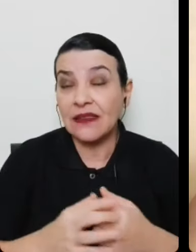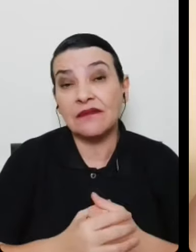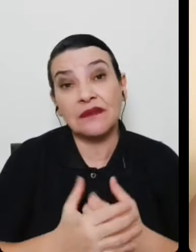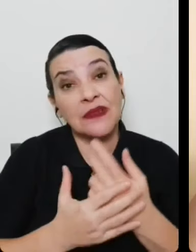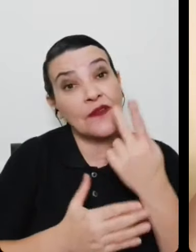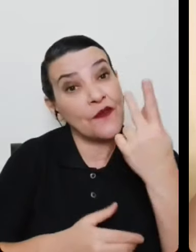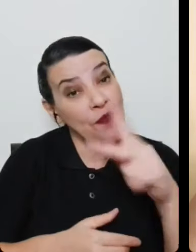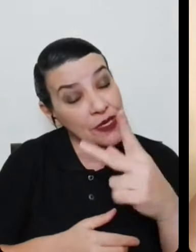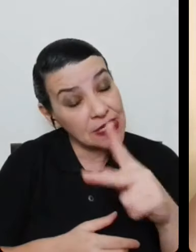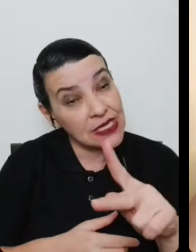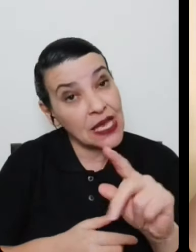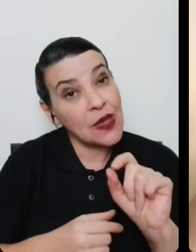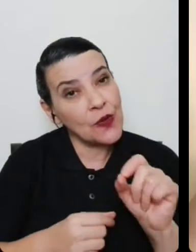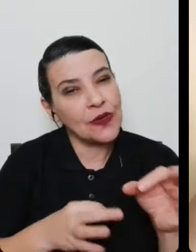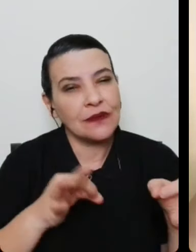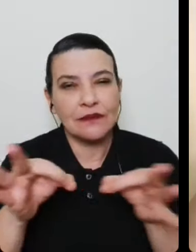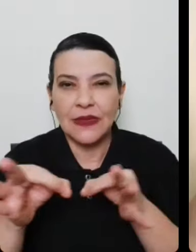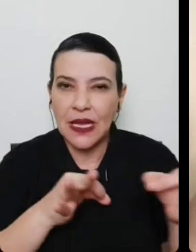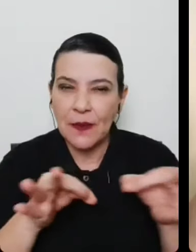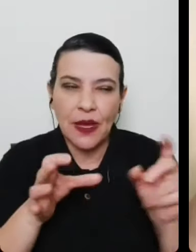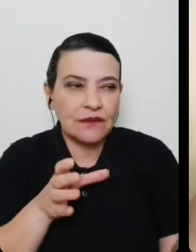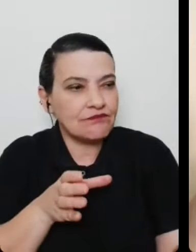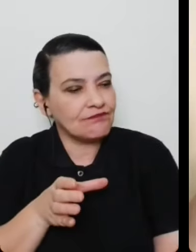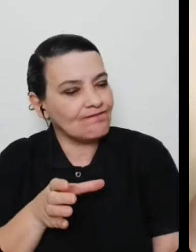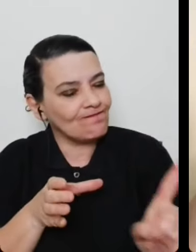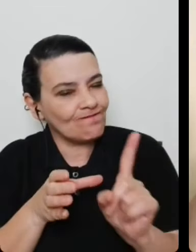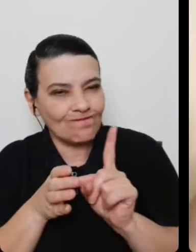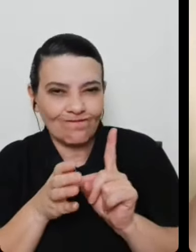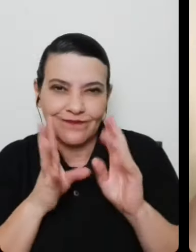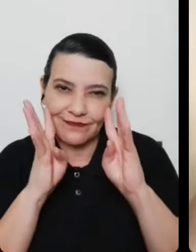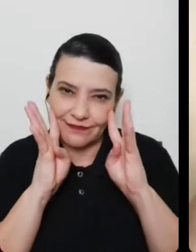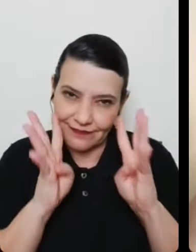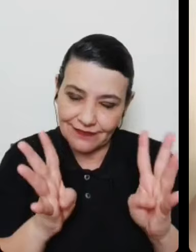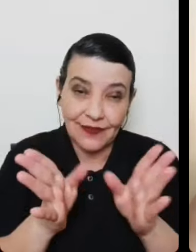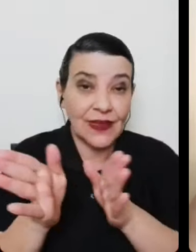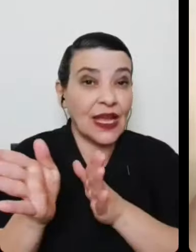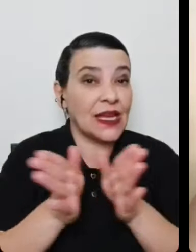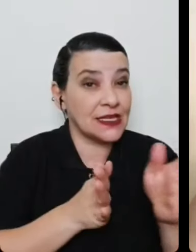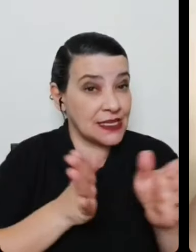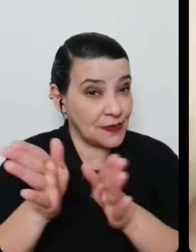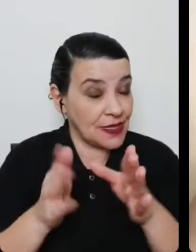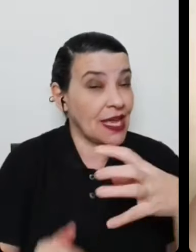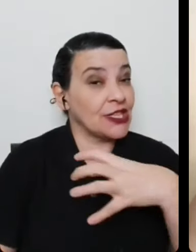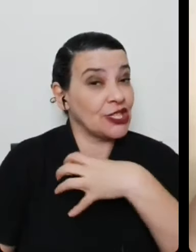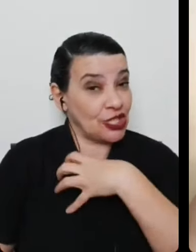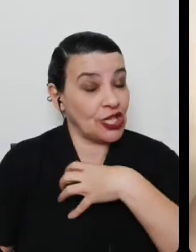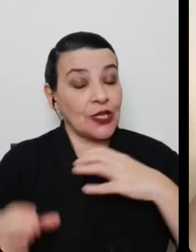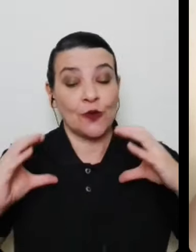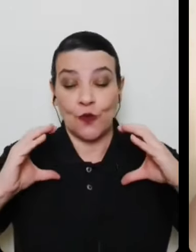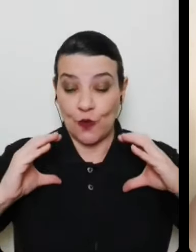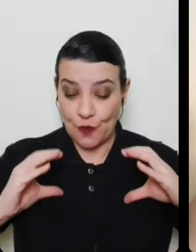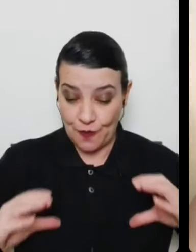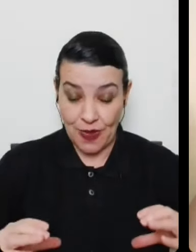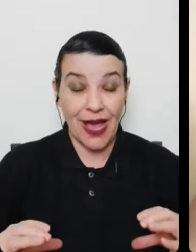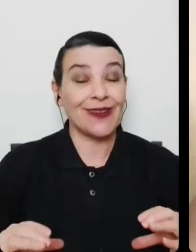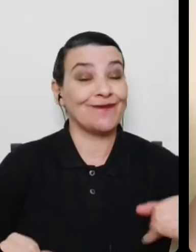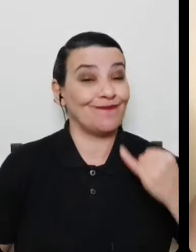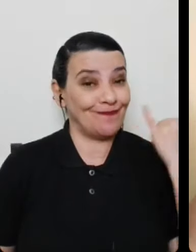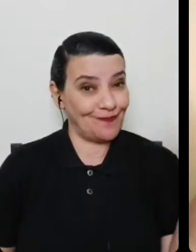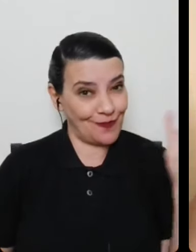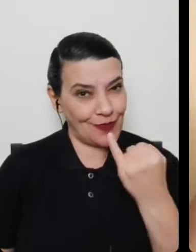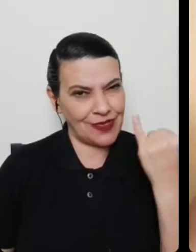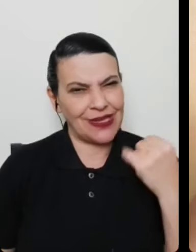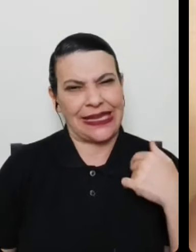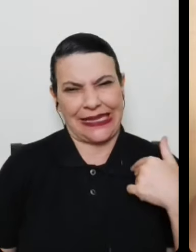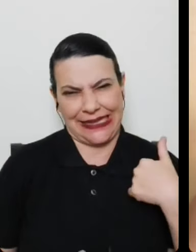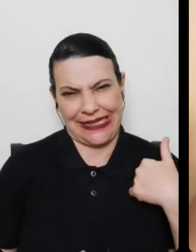você tenha um acolhimento, a questão da acessibilidade atitudinal, que eu acabei nem falando, porque com certeza eu deixei de falar muita